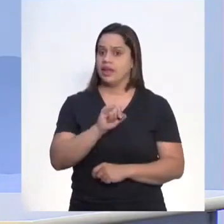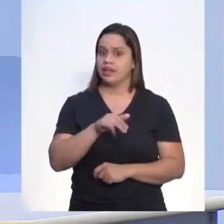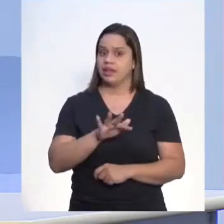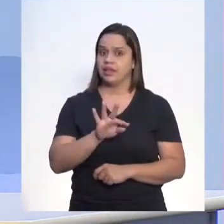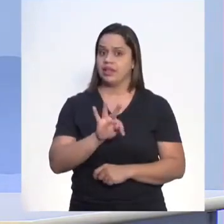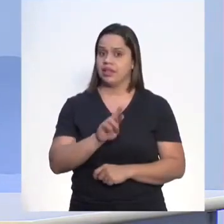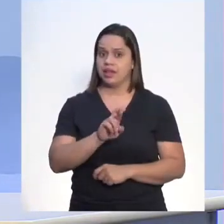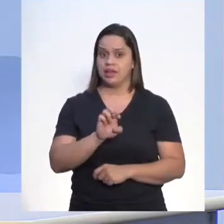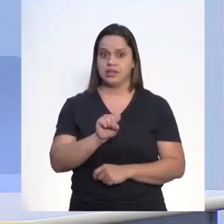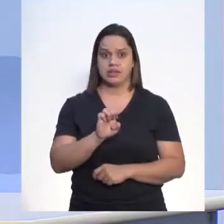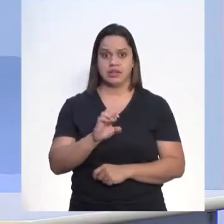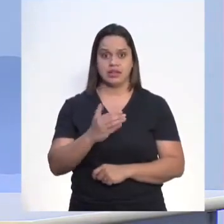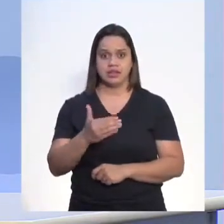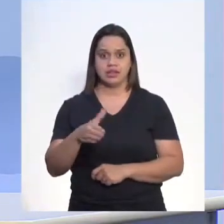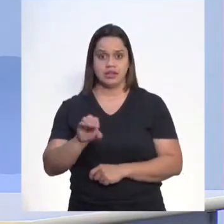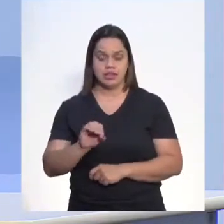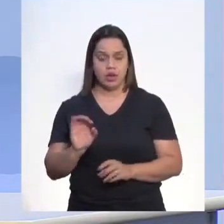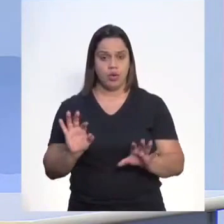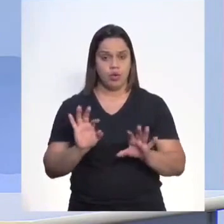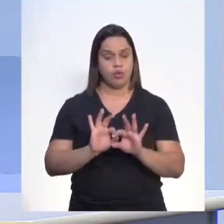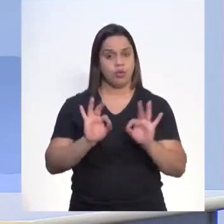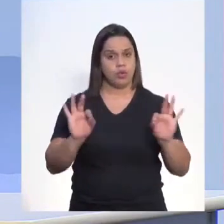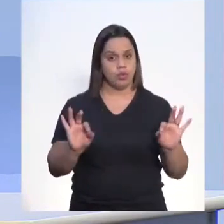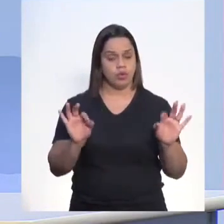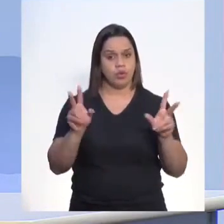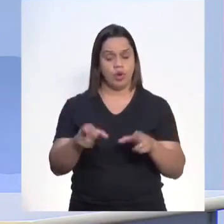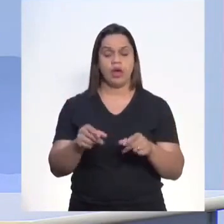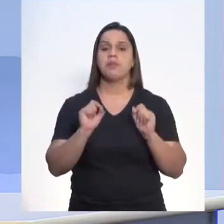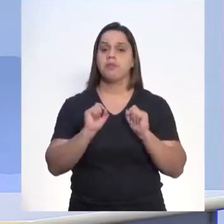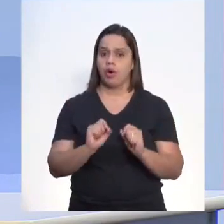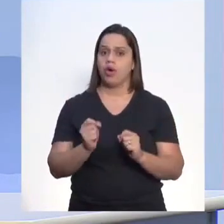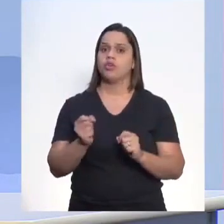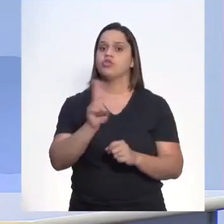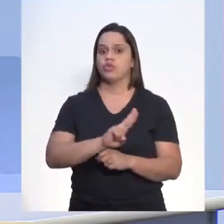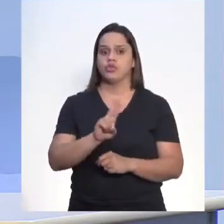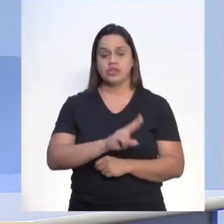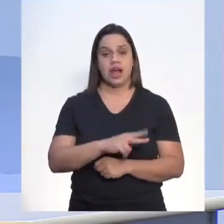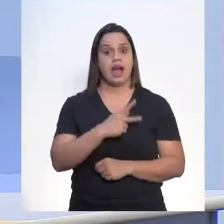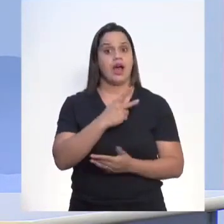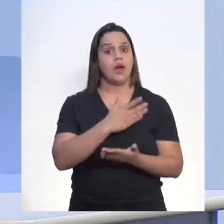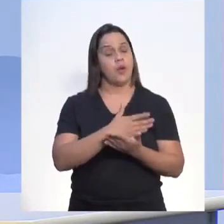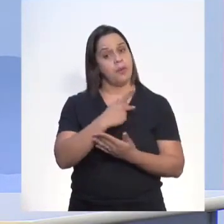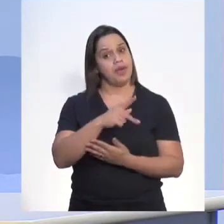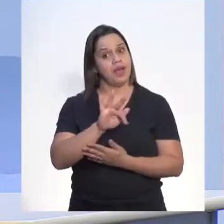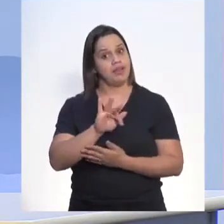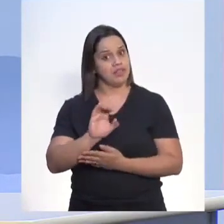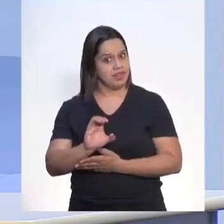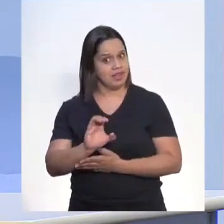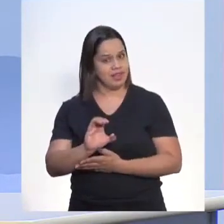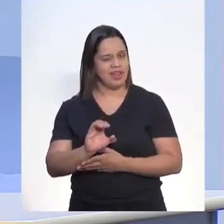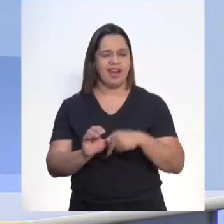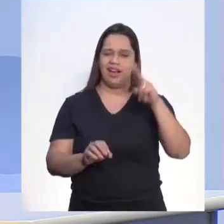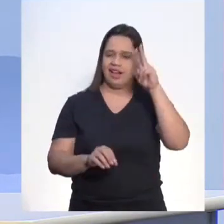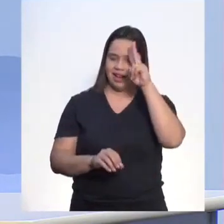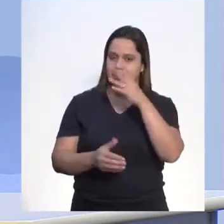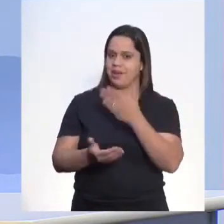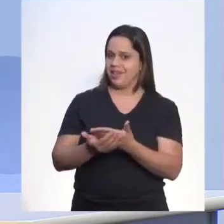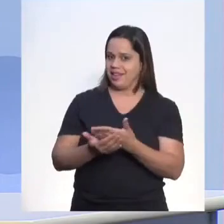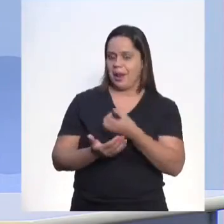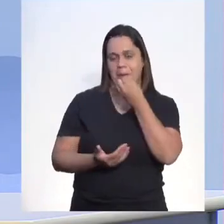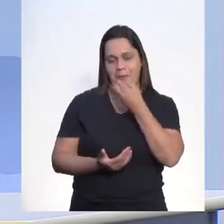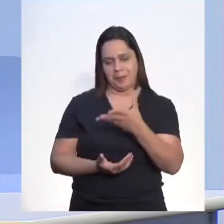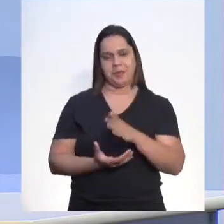mesmo. E aí você pode aplicar o princípio multiplicativo, certo? Lembraram da aula, né? Que